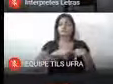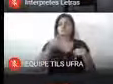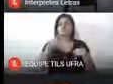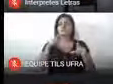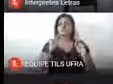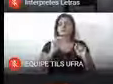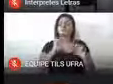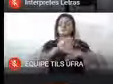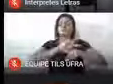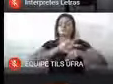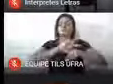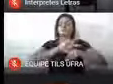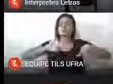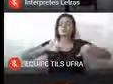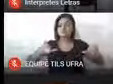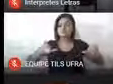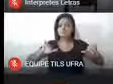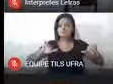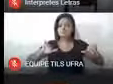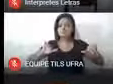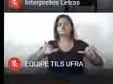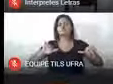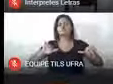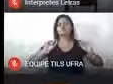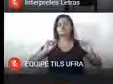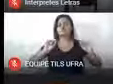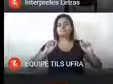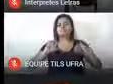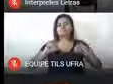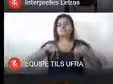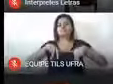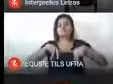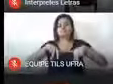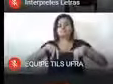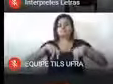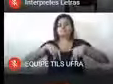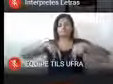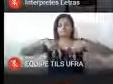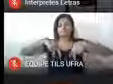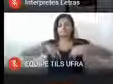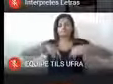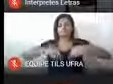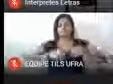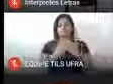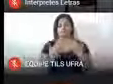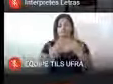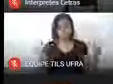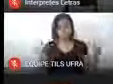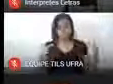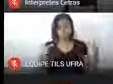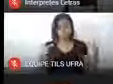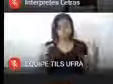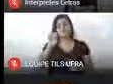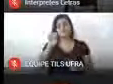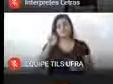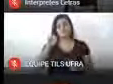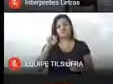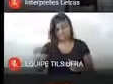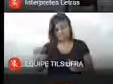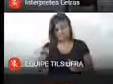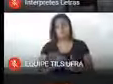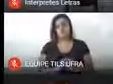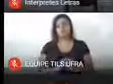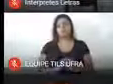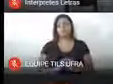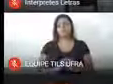plurietnicas. Né? E a diversidade linguística nelas se explica também por essa questão.